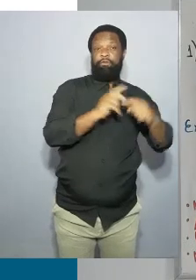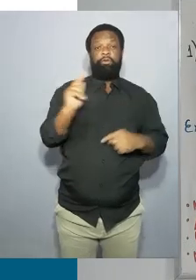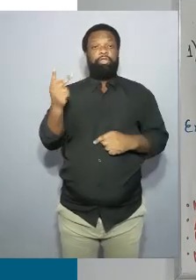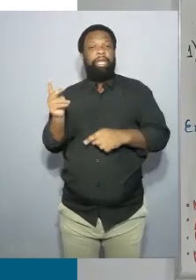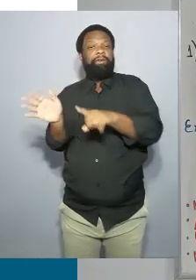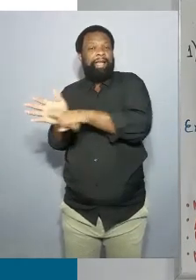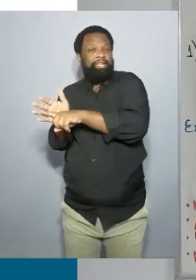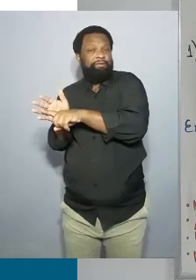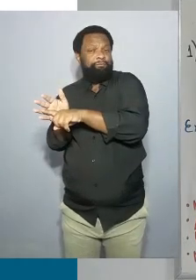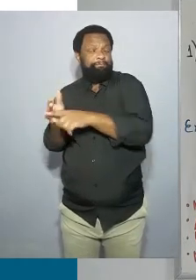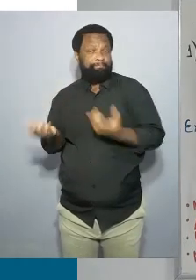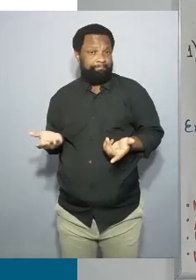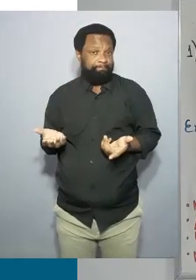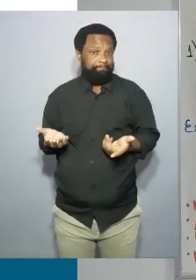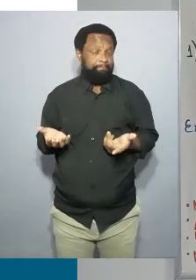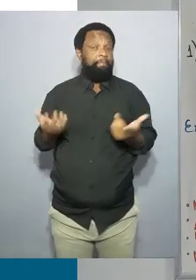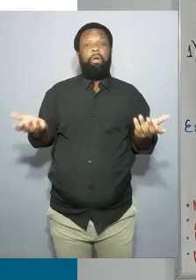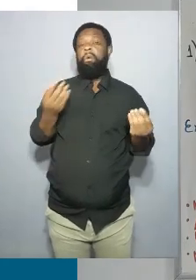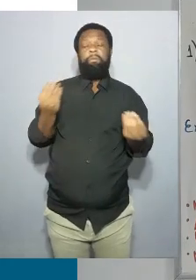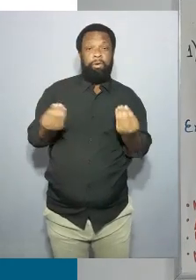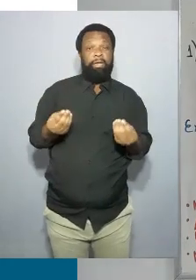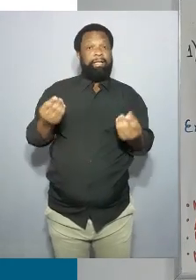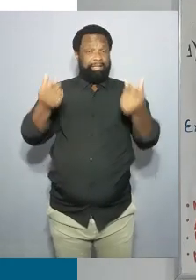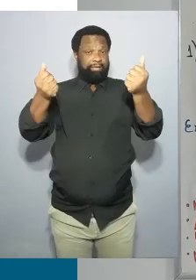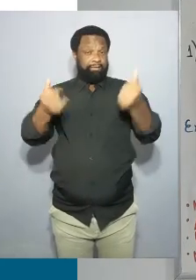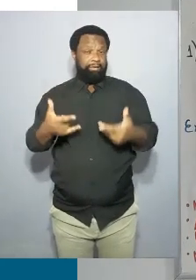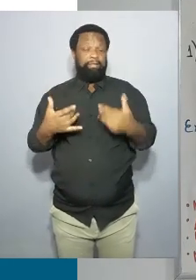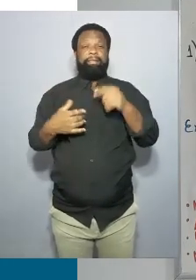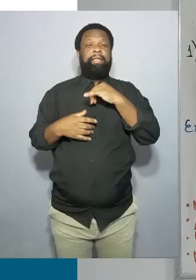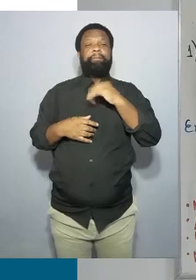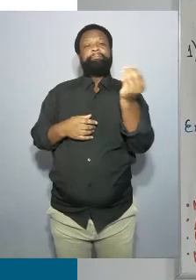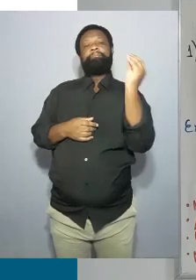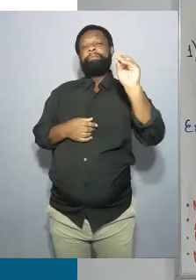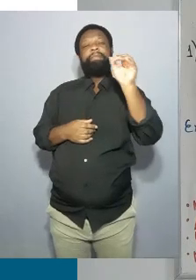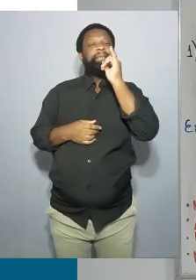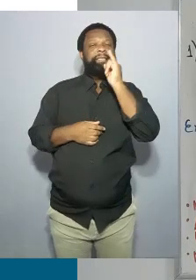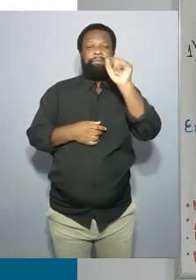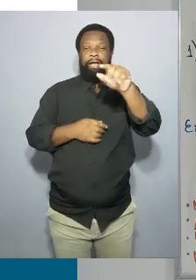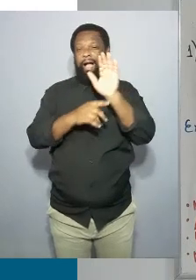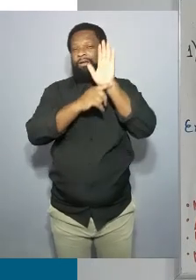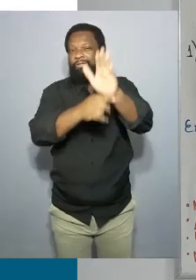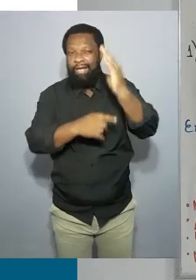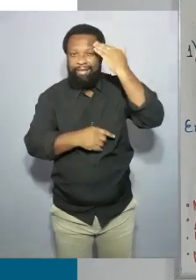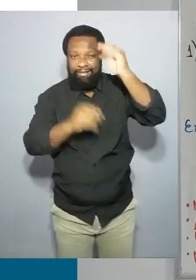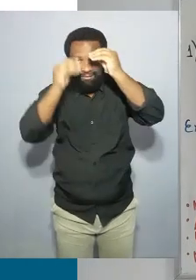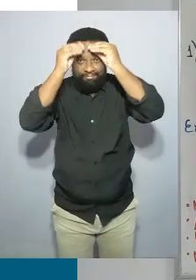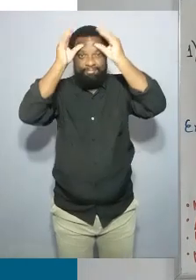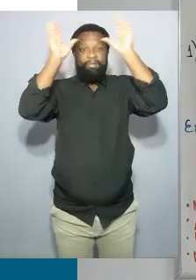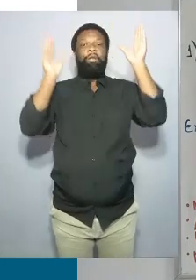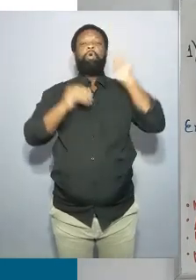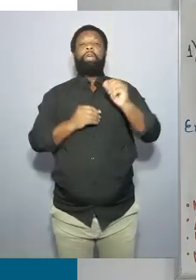o hidrogênio é o negativo. Bom, pessoal, coloquei aqui um exemplo para a gente poder entender melhor